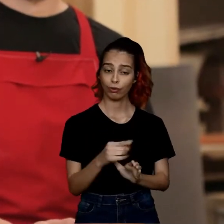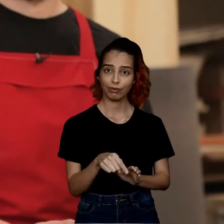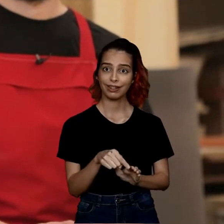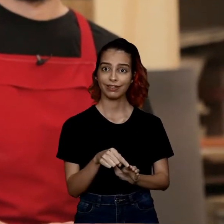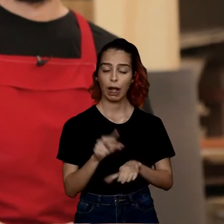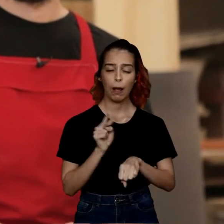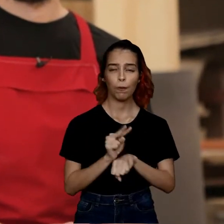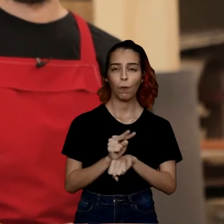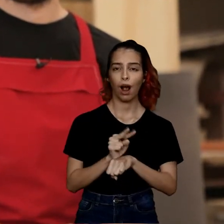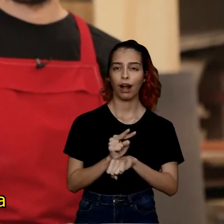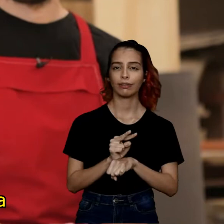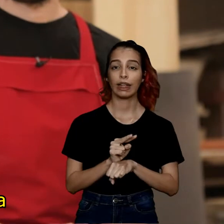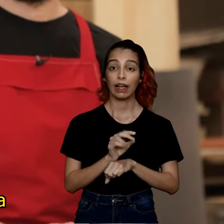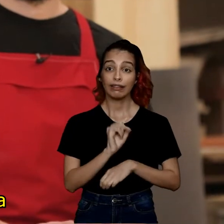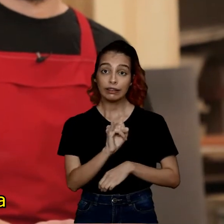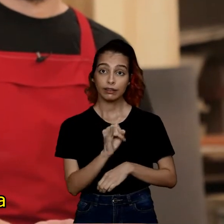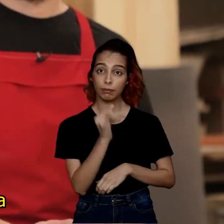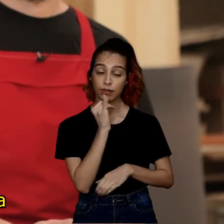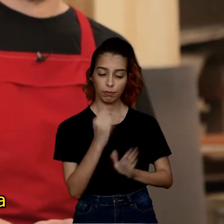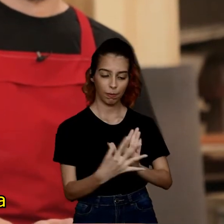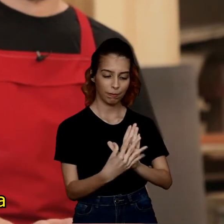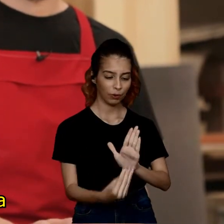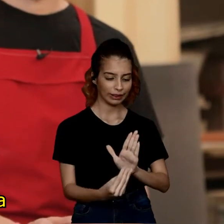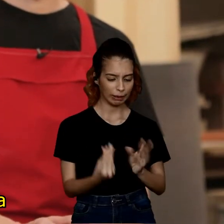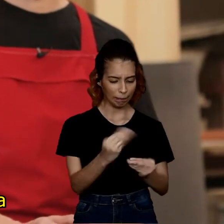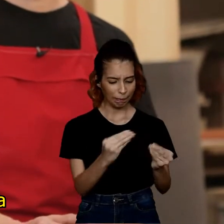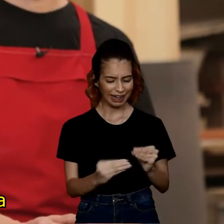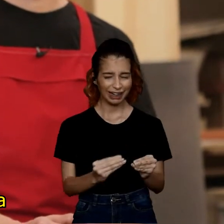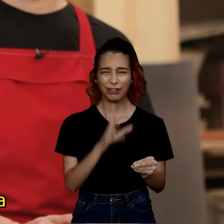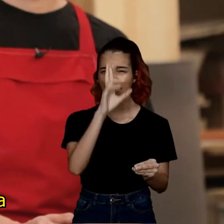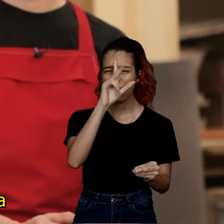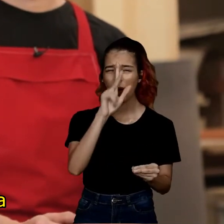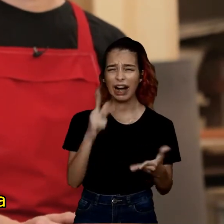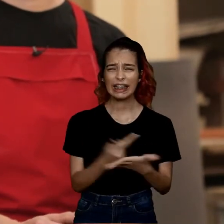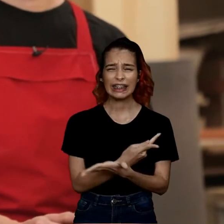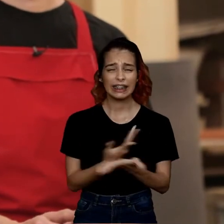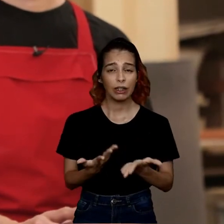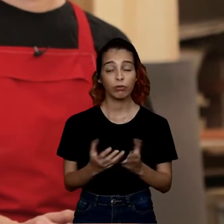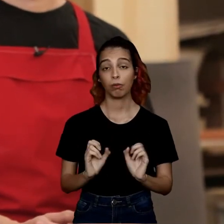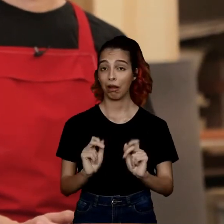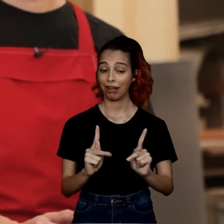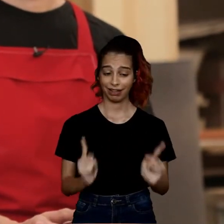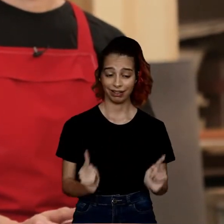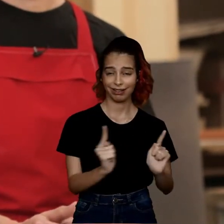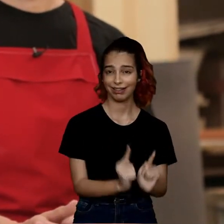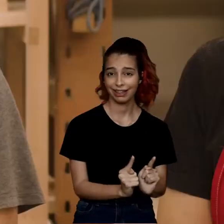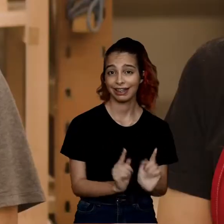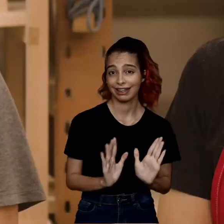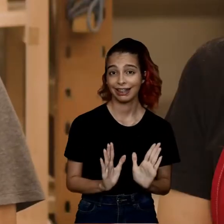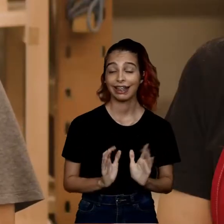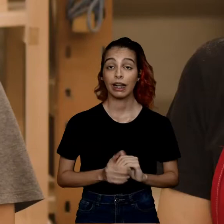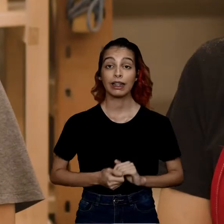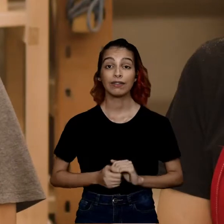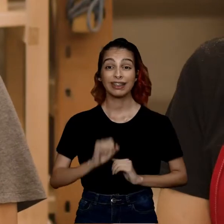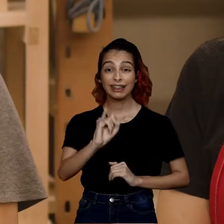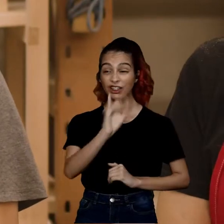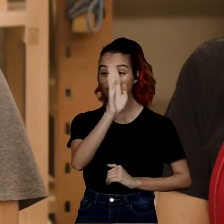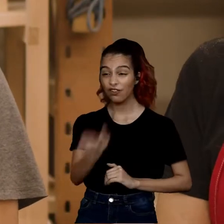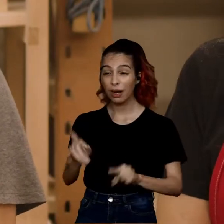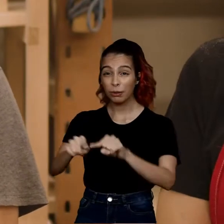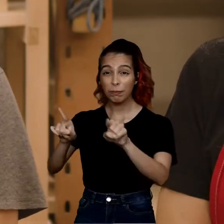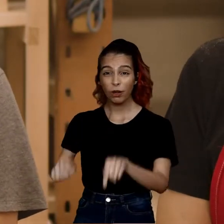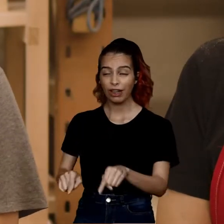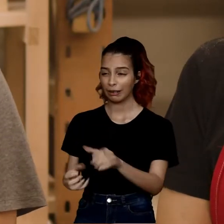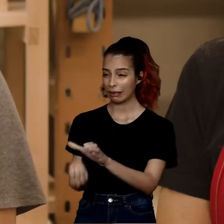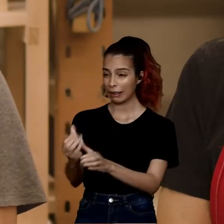do objeto real. É muito melhor você errar quando você está trabalhando em escala do que quando você está trabalhando direto no seu projeto.